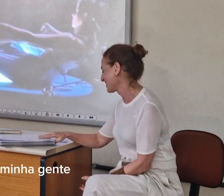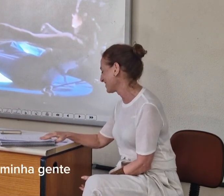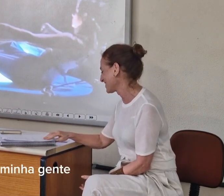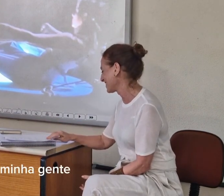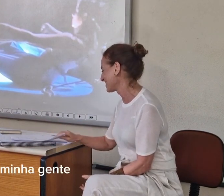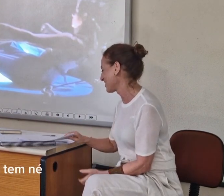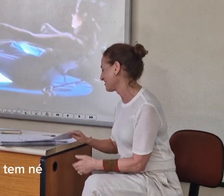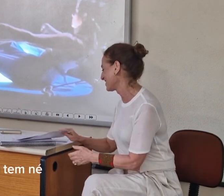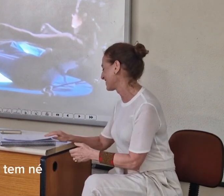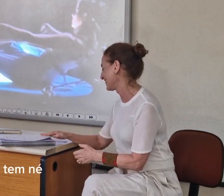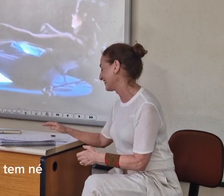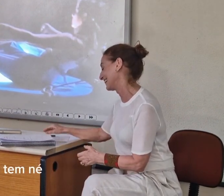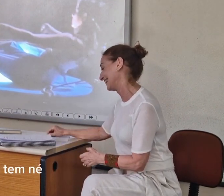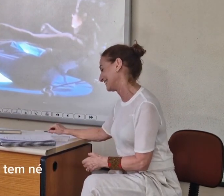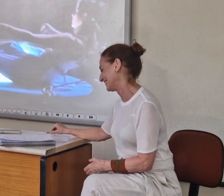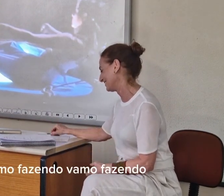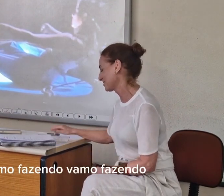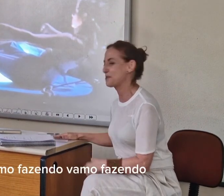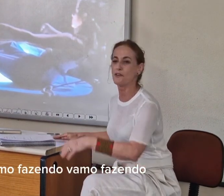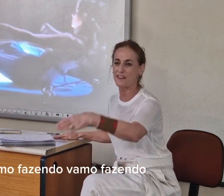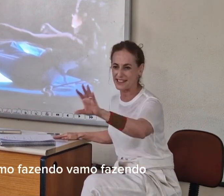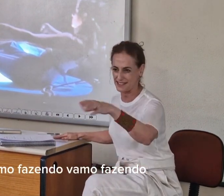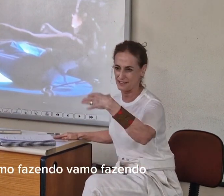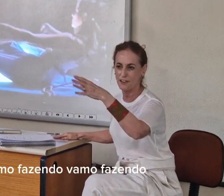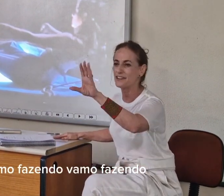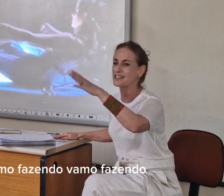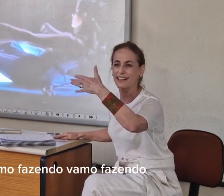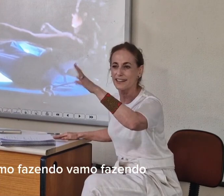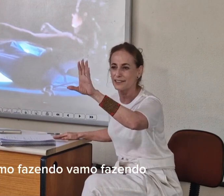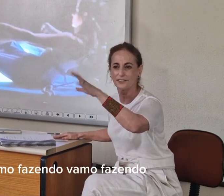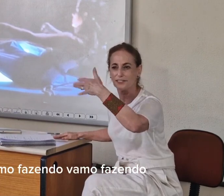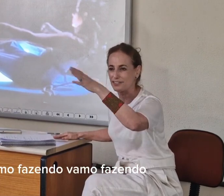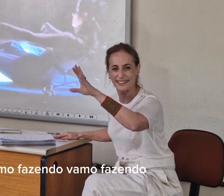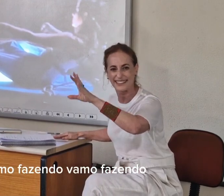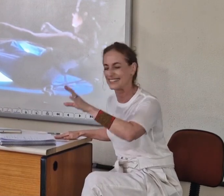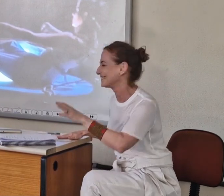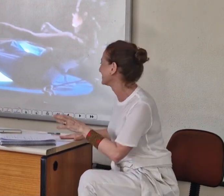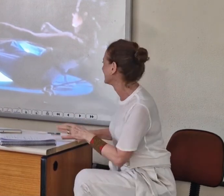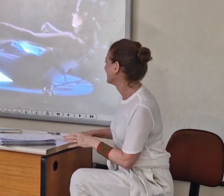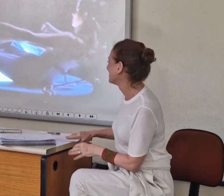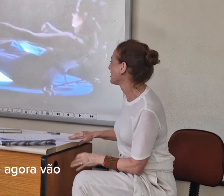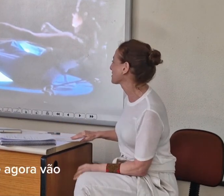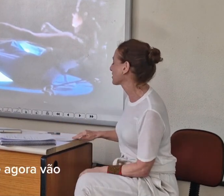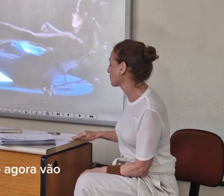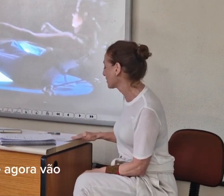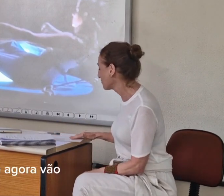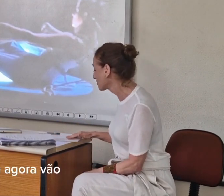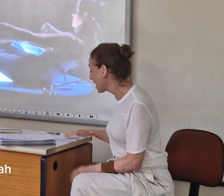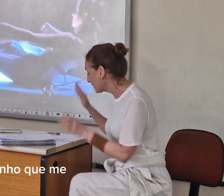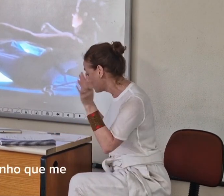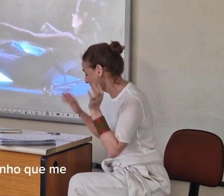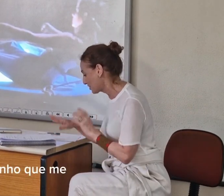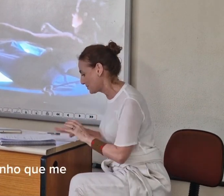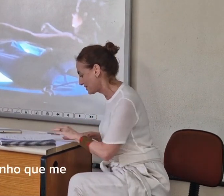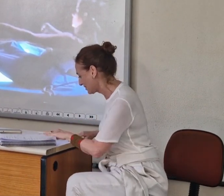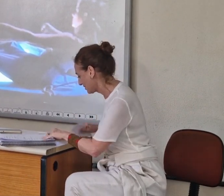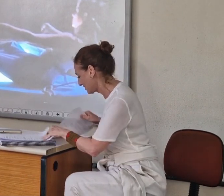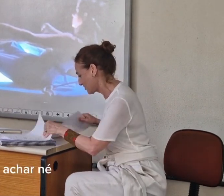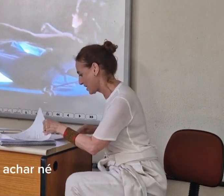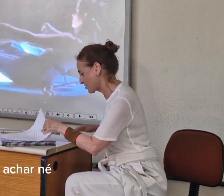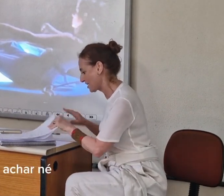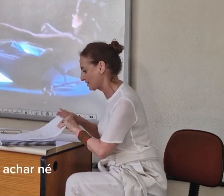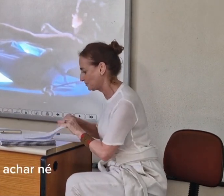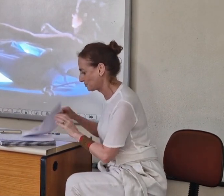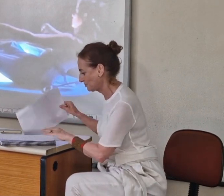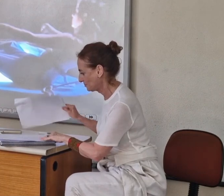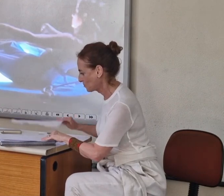Vocês verem, né, gente? Ajuda bem, né? Que é bom fazer. Vamos fazendo, vamos fazendo. Acho que agora eu vou... Ah, eu tenho